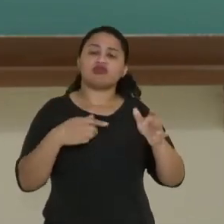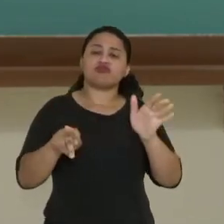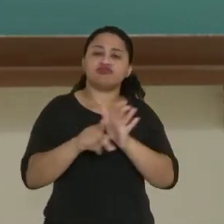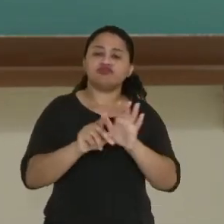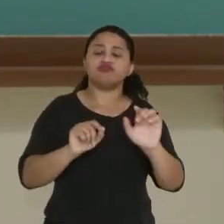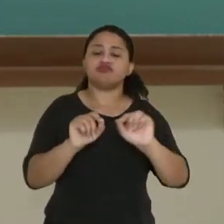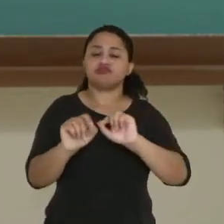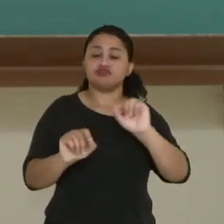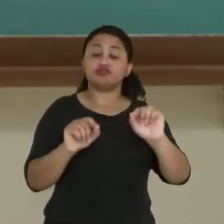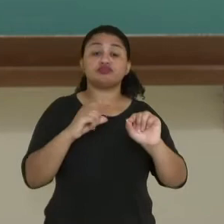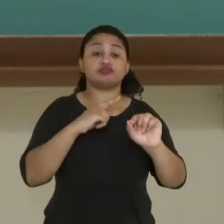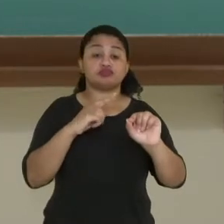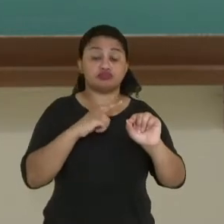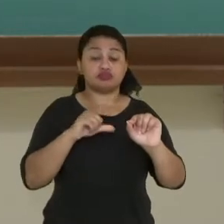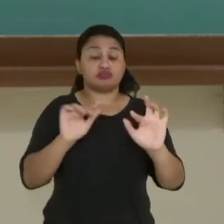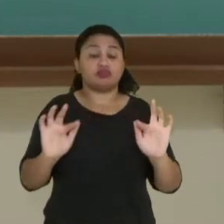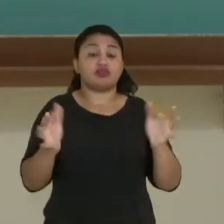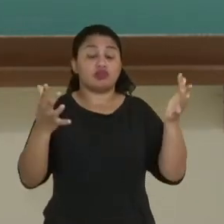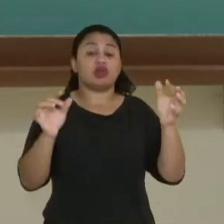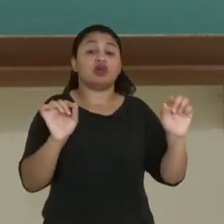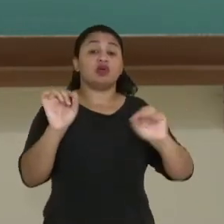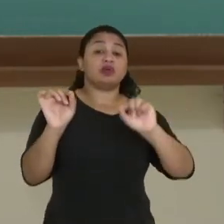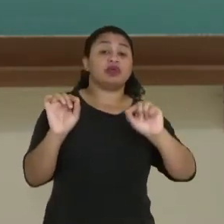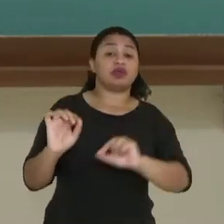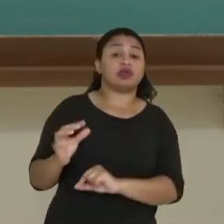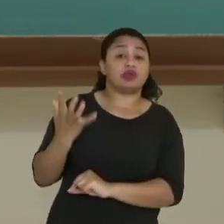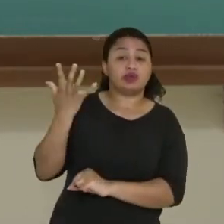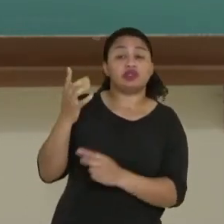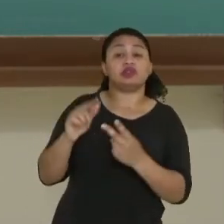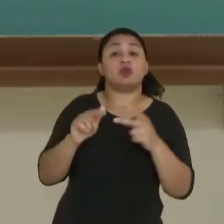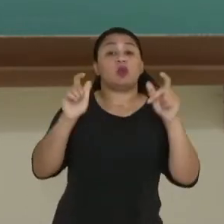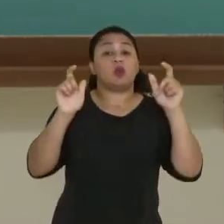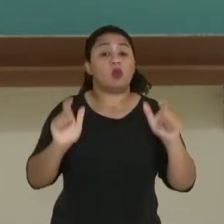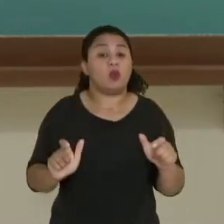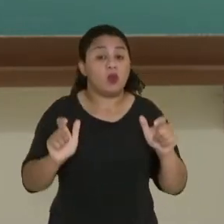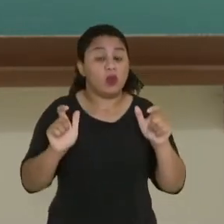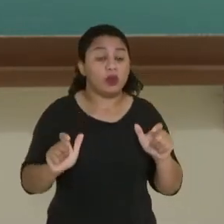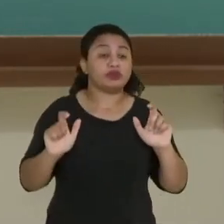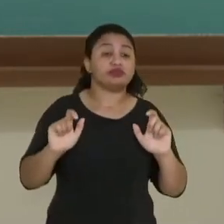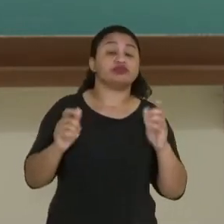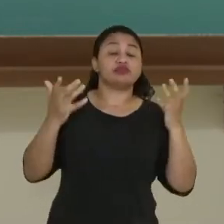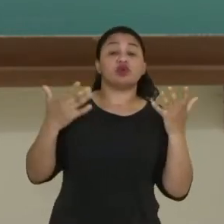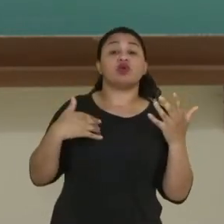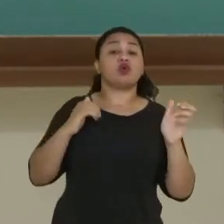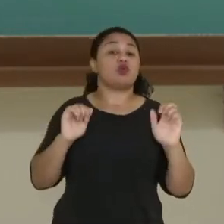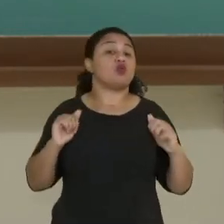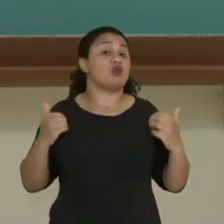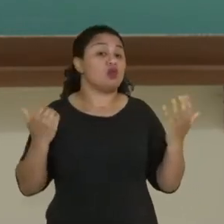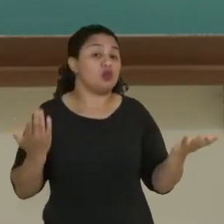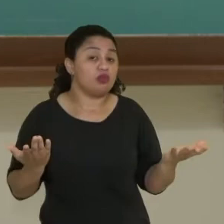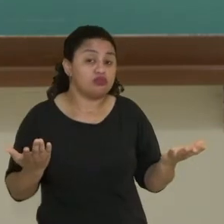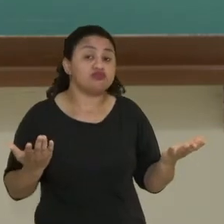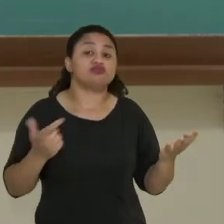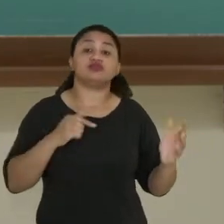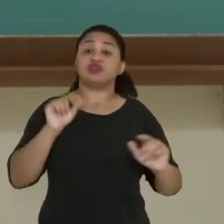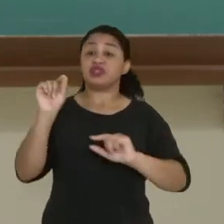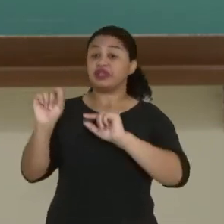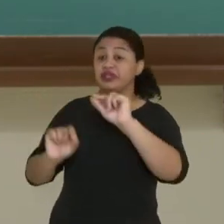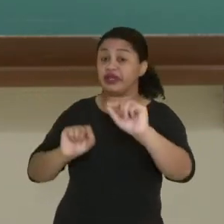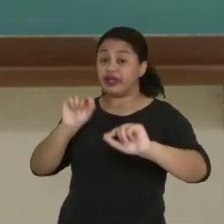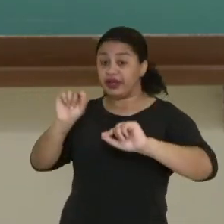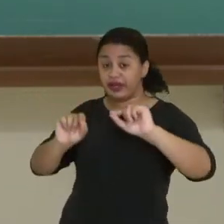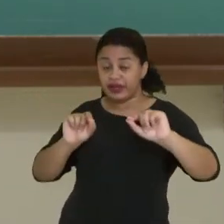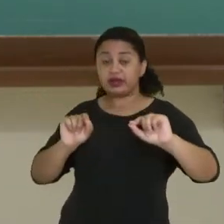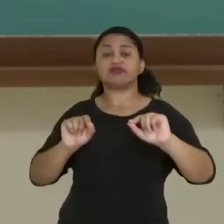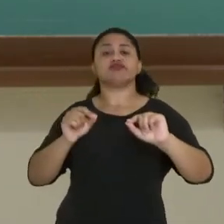né? Então, a esse fato, o que aconteceu, onde aconteceu, quando, né? Com quem aconteceu,